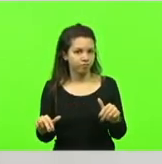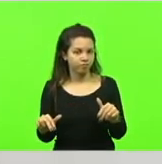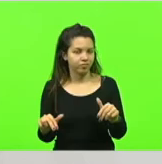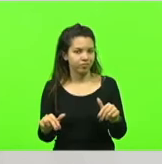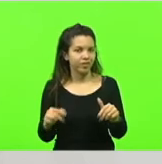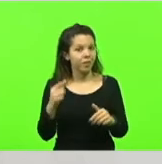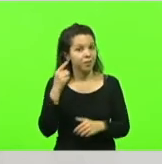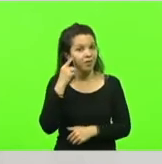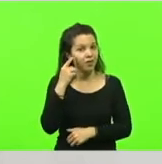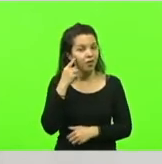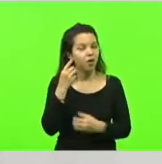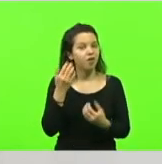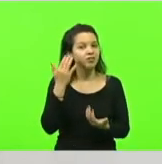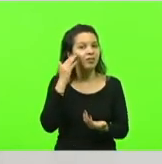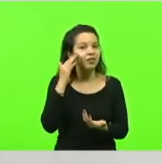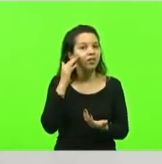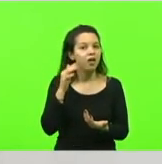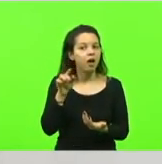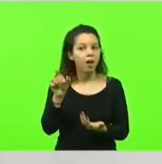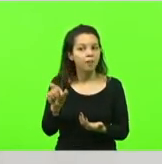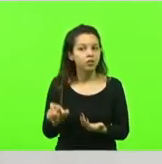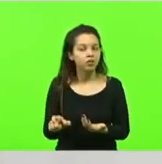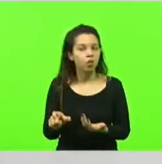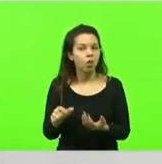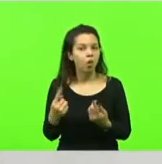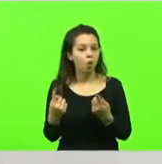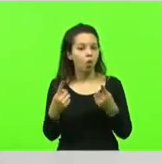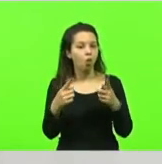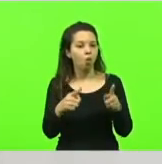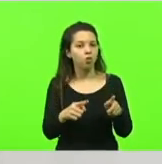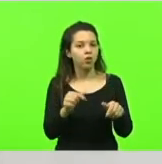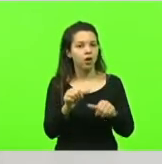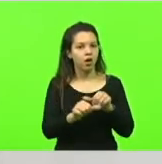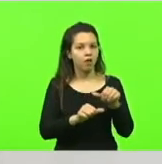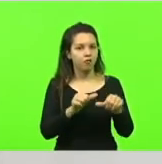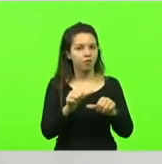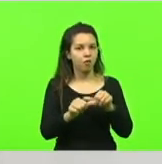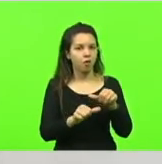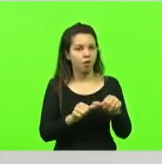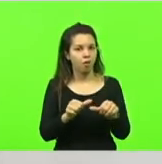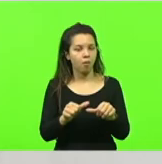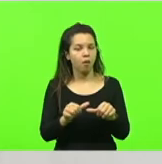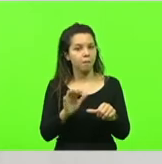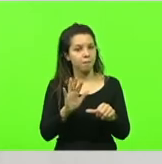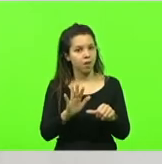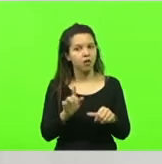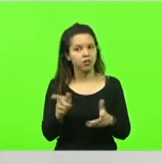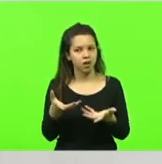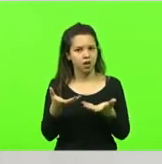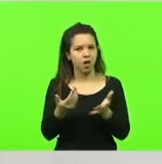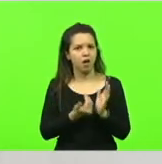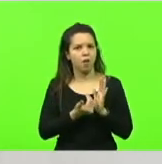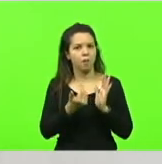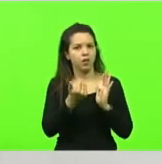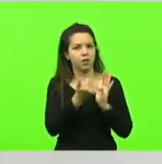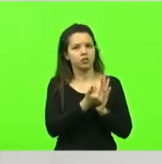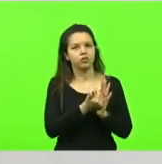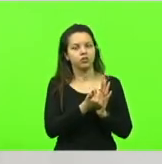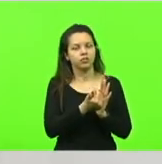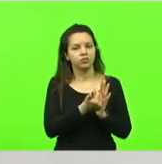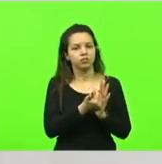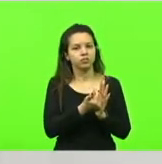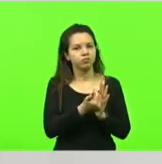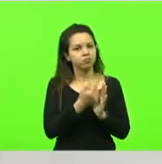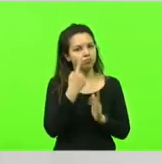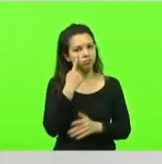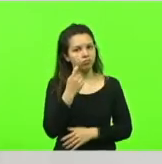as reformas que nós estamos, tanto defendemos, também exige um aumento. Né? Isso é